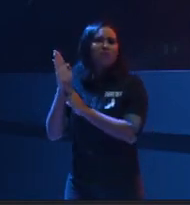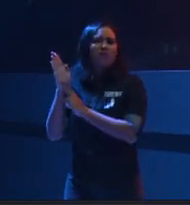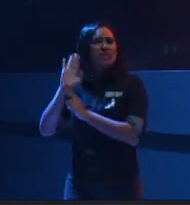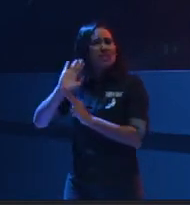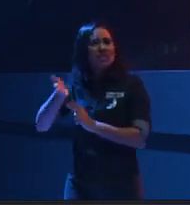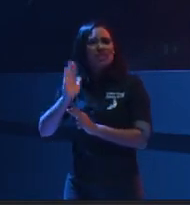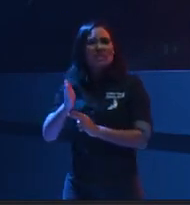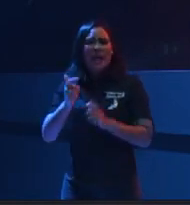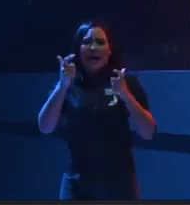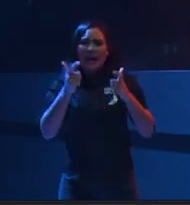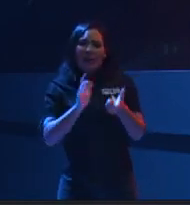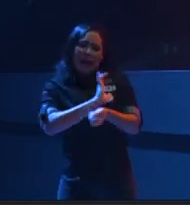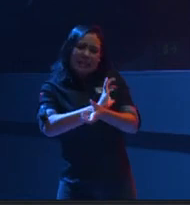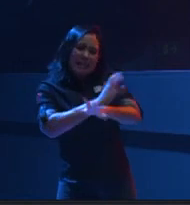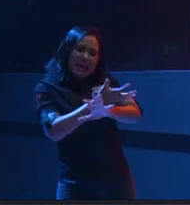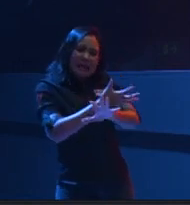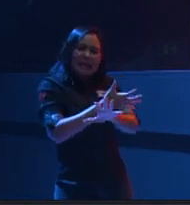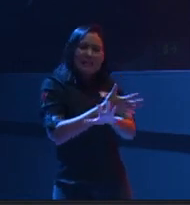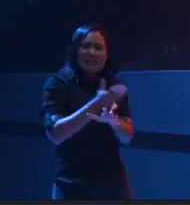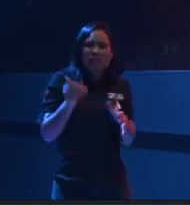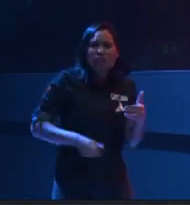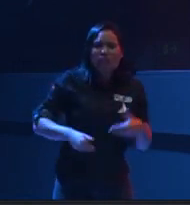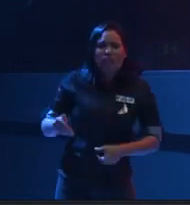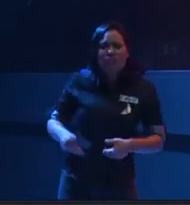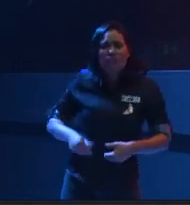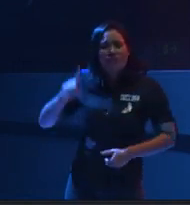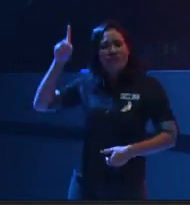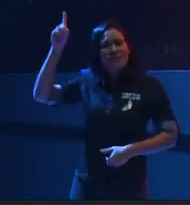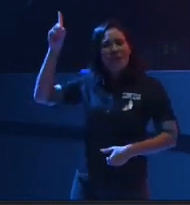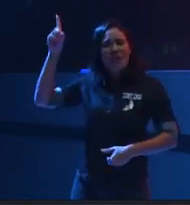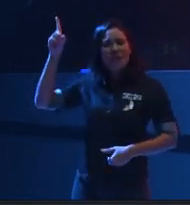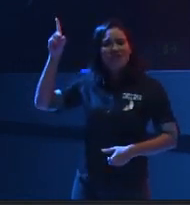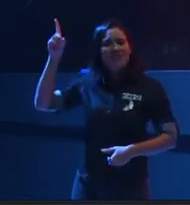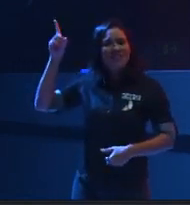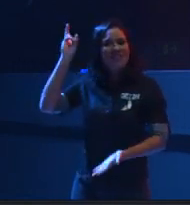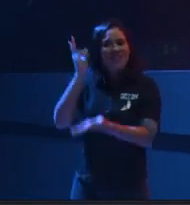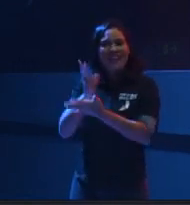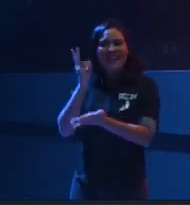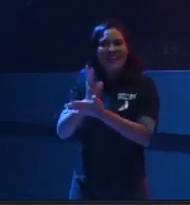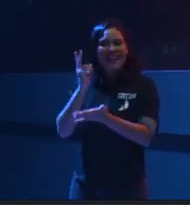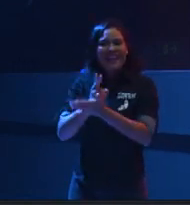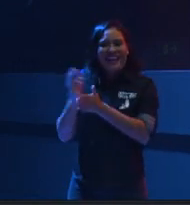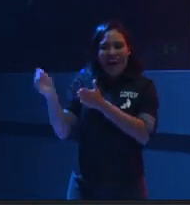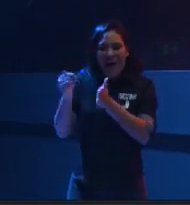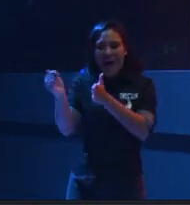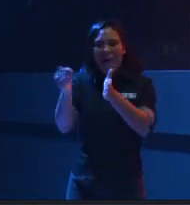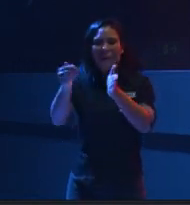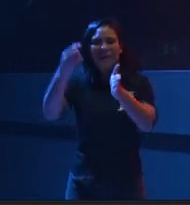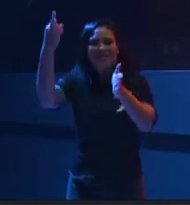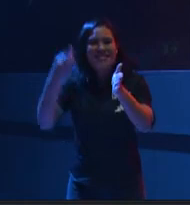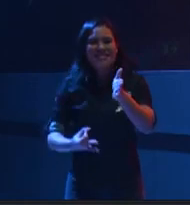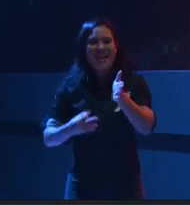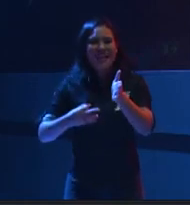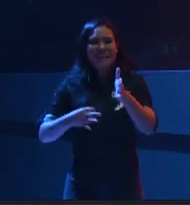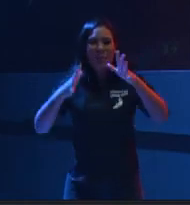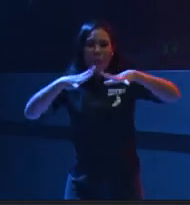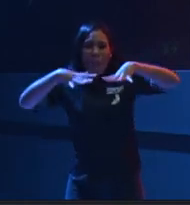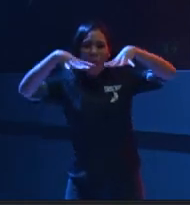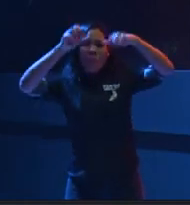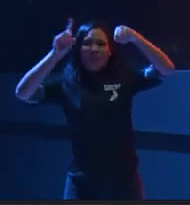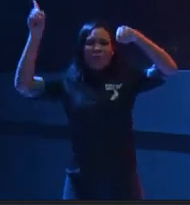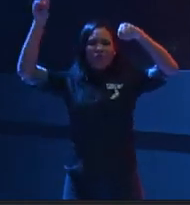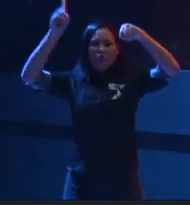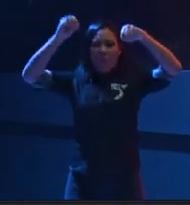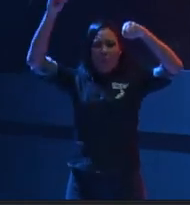luz na escuridão Como diz a canção a meus amados Deus é um Deus